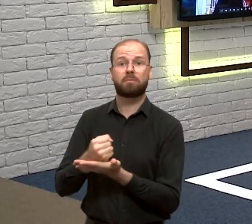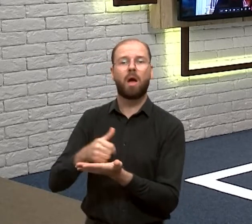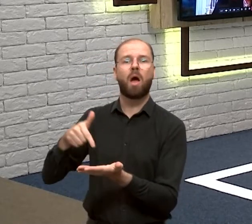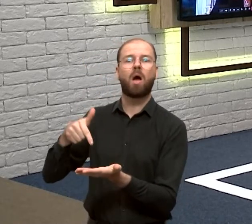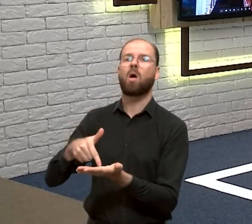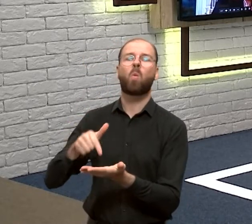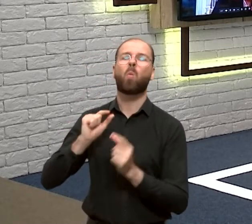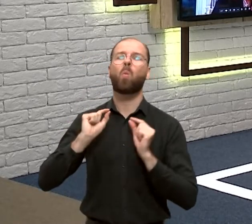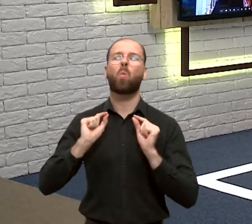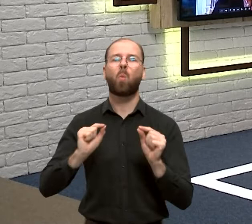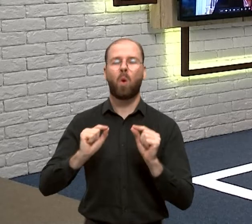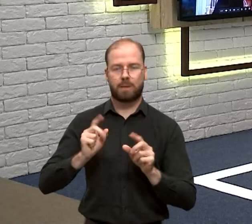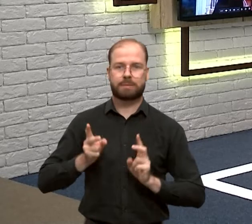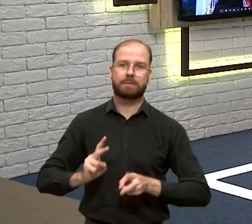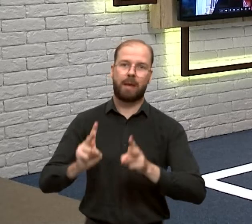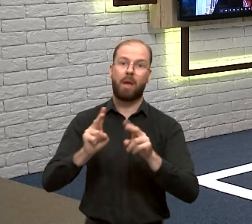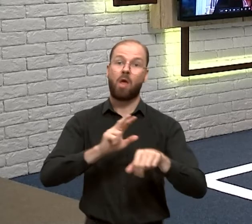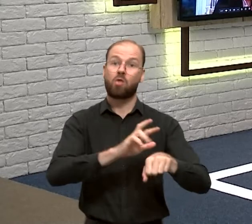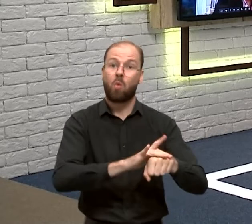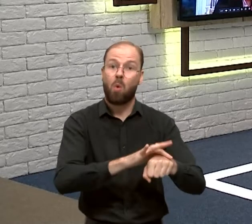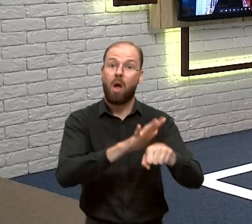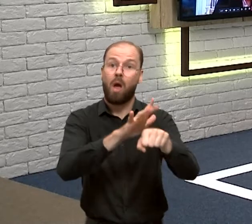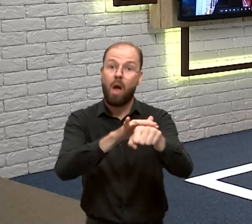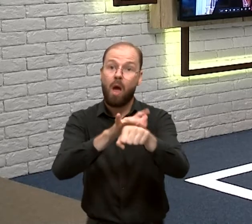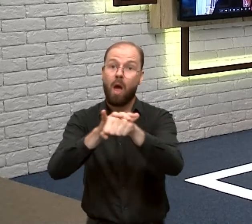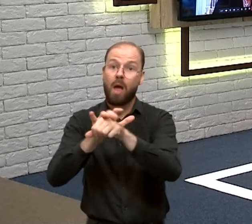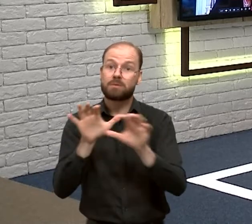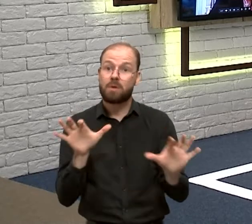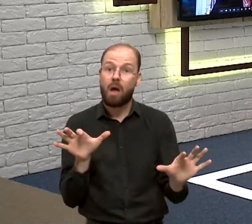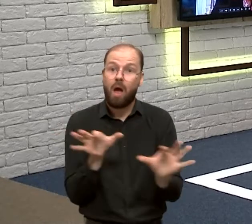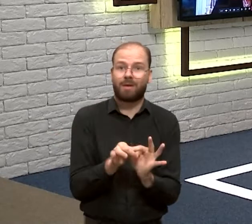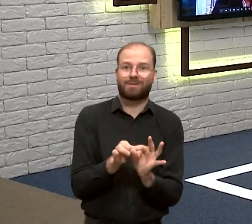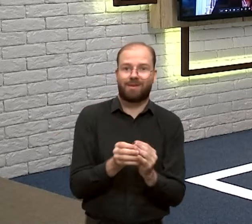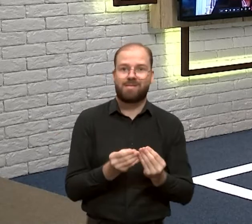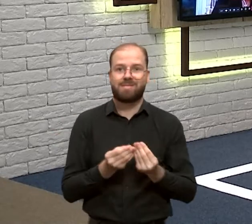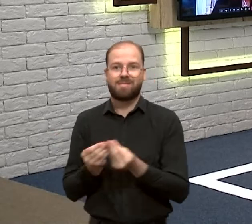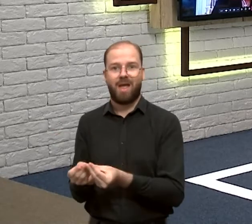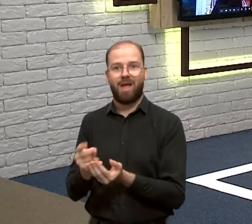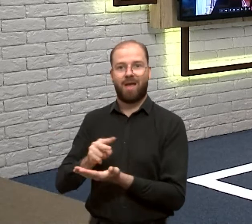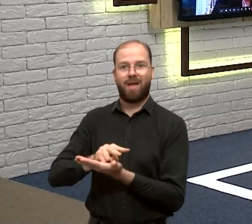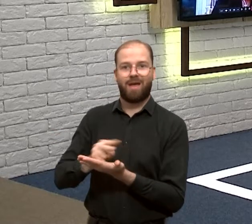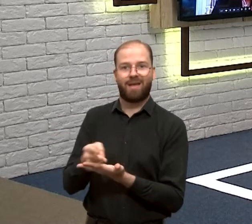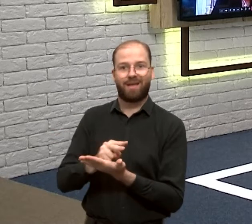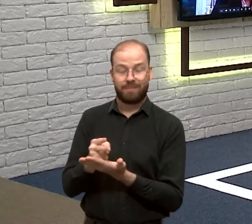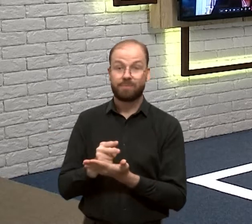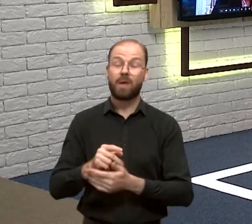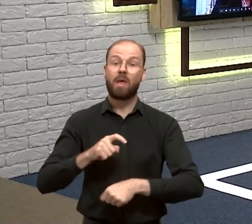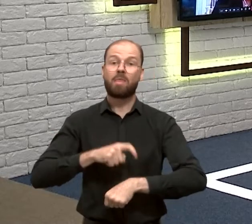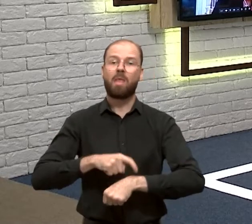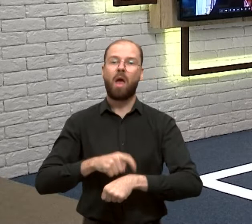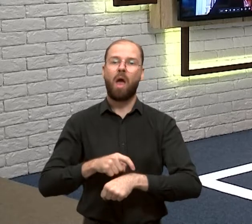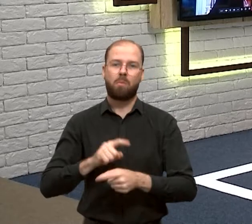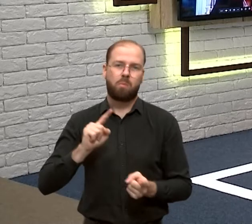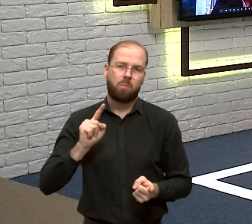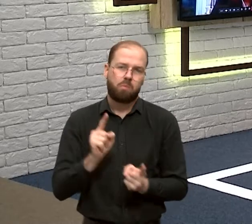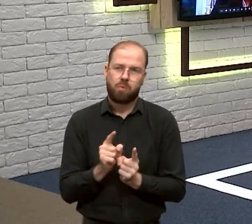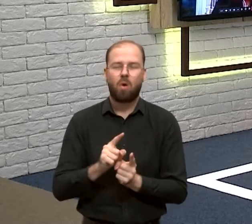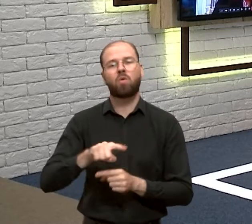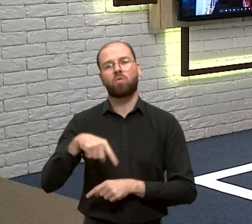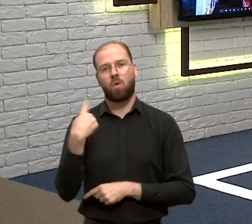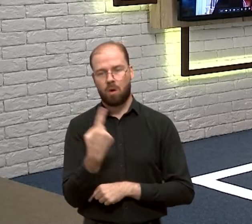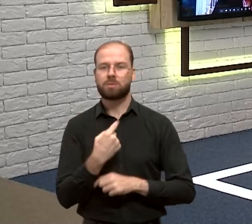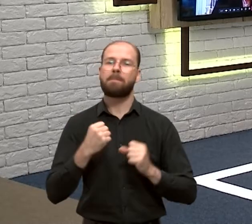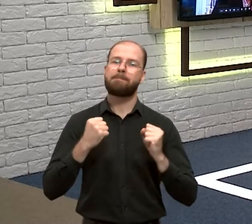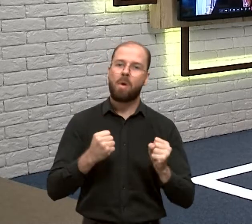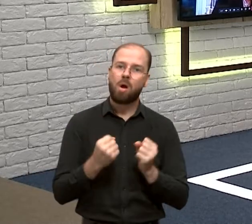sempre nas doenças associadas a essa insônia, e por um curto período de tempo a gente pode usar alguns indutores